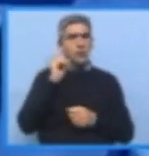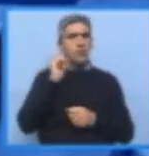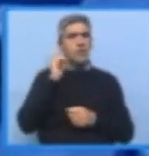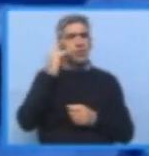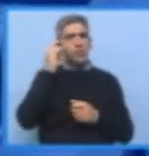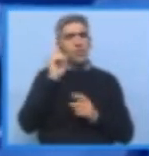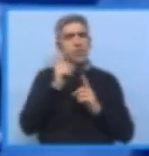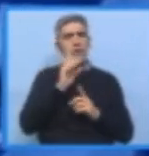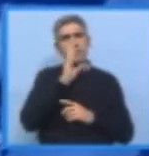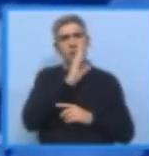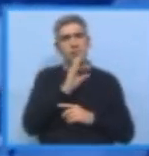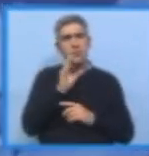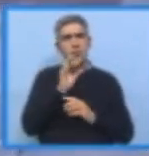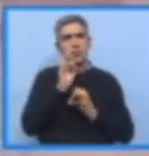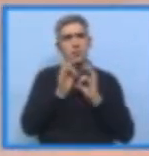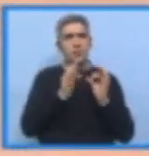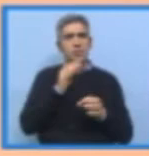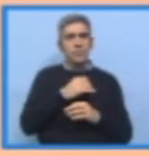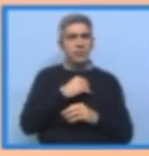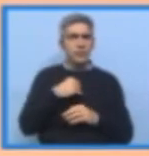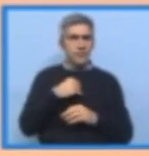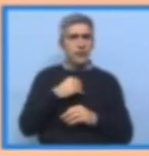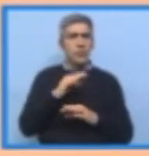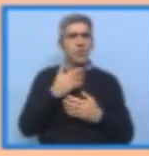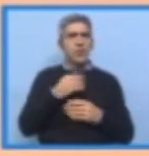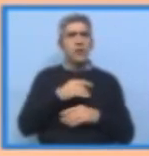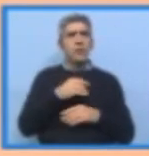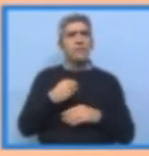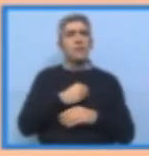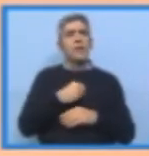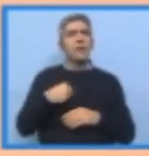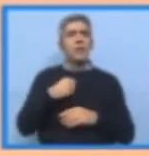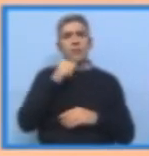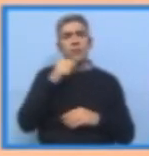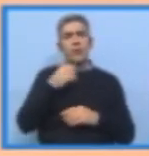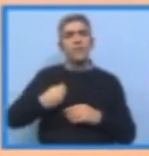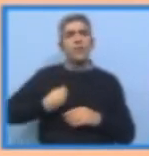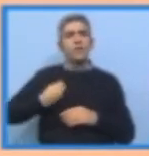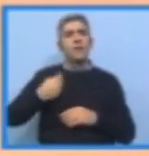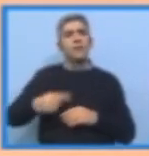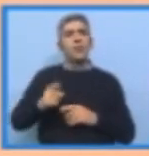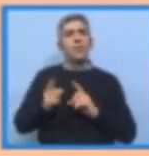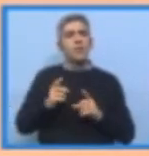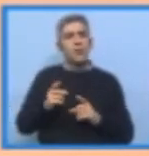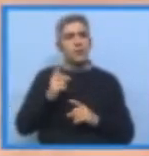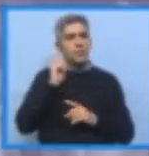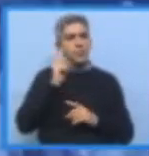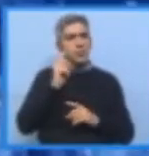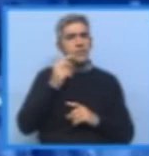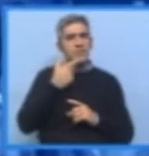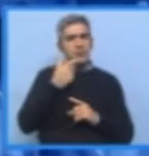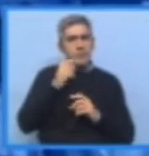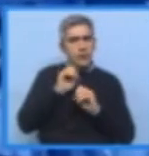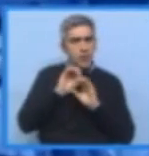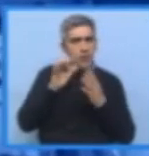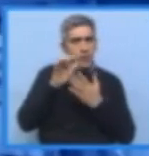que é a prática clínica e de quais são as preocupações dos médicos e, portanto, eu não creio que, se